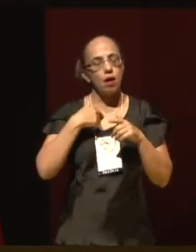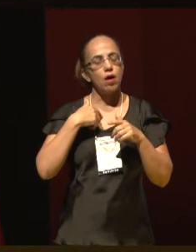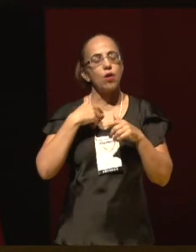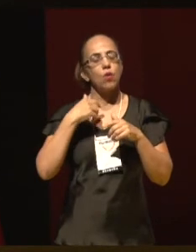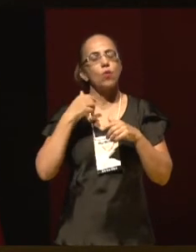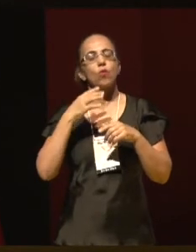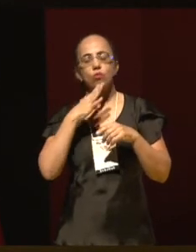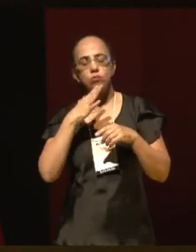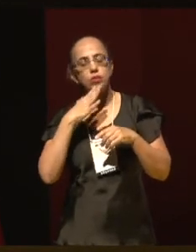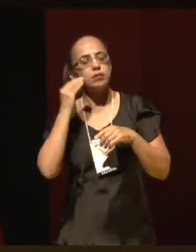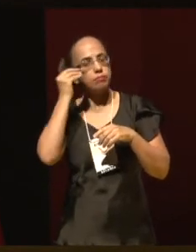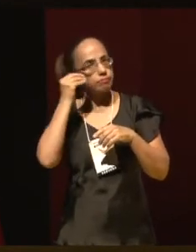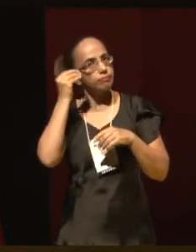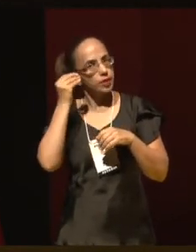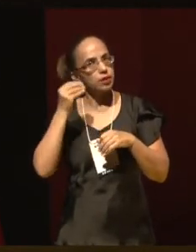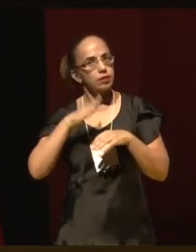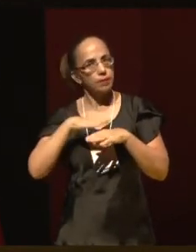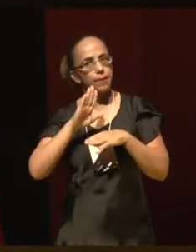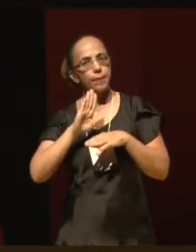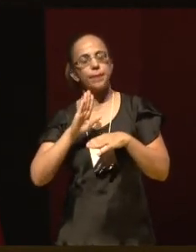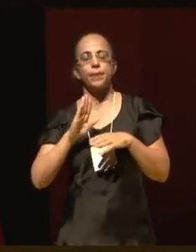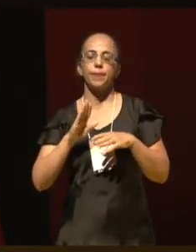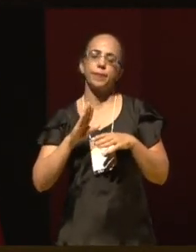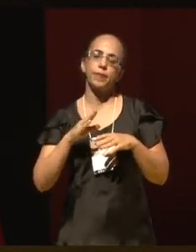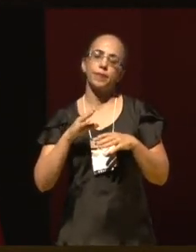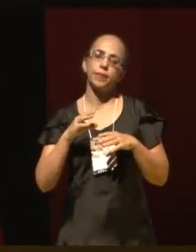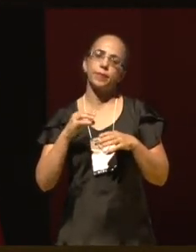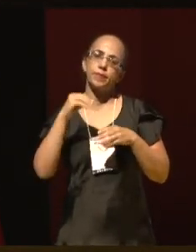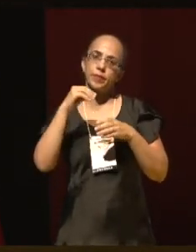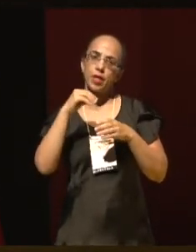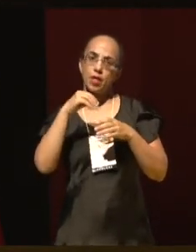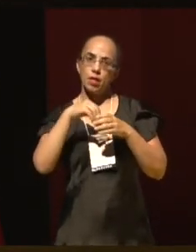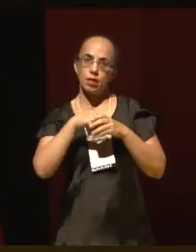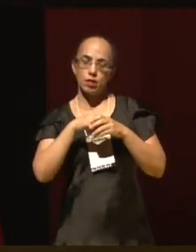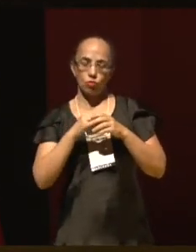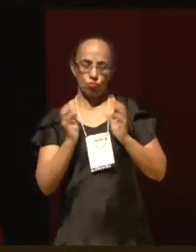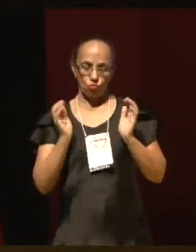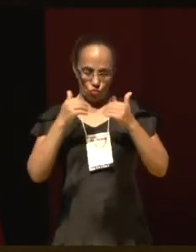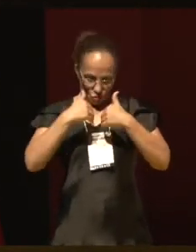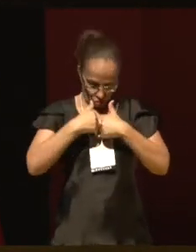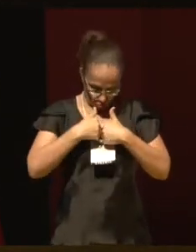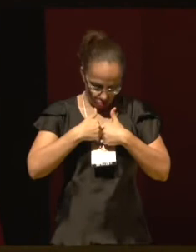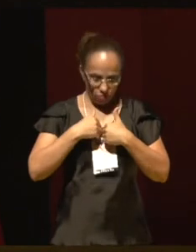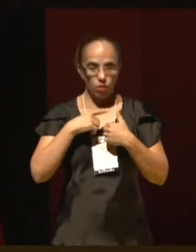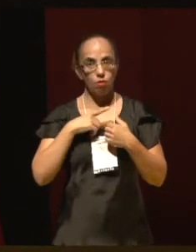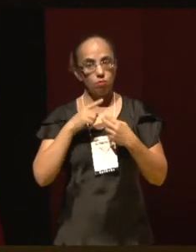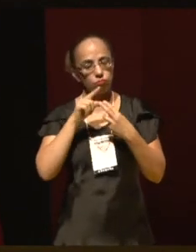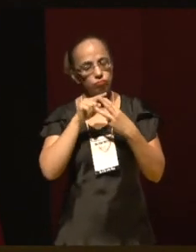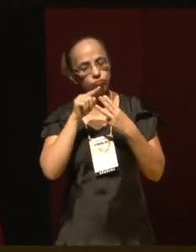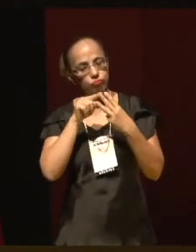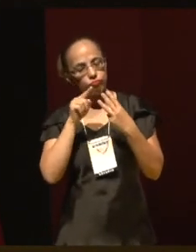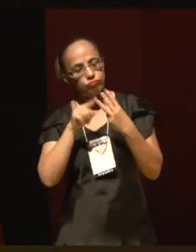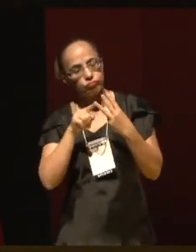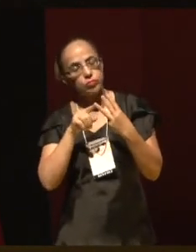envolvido. Temos, por exemplo, dentro do autismo, três aspectos que são muito importantes.